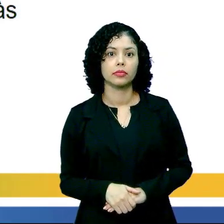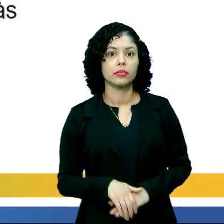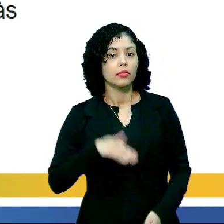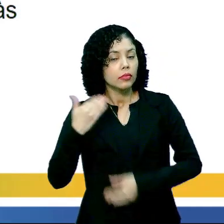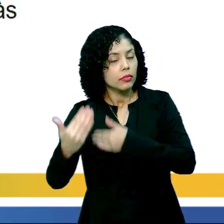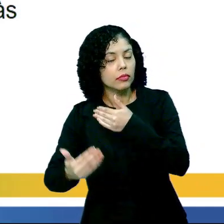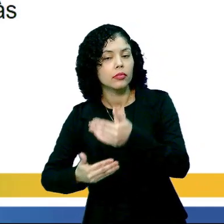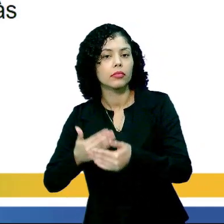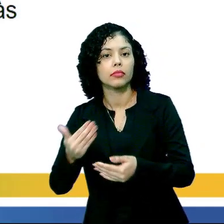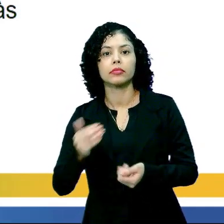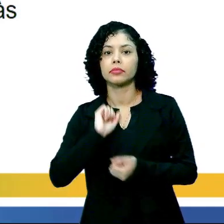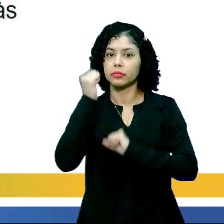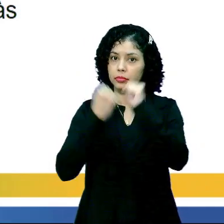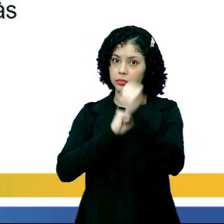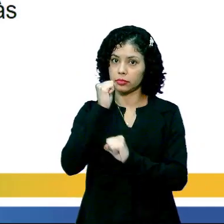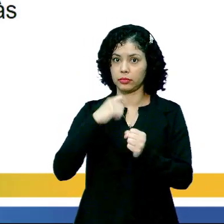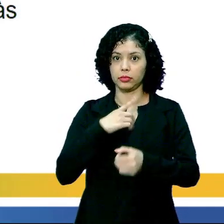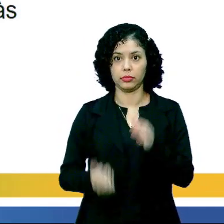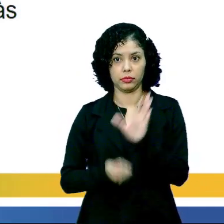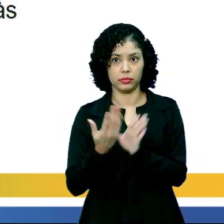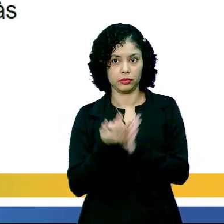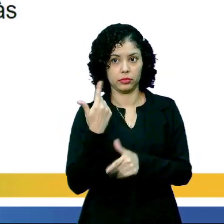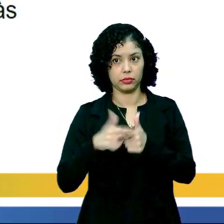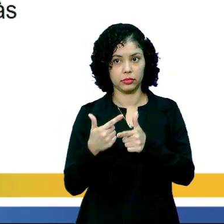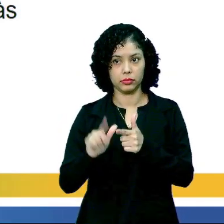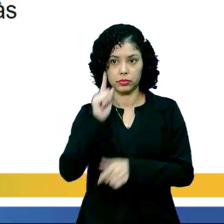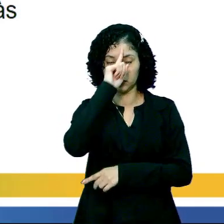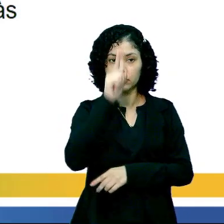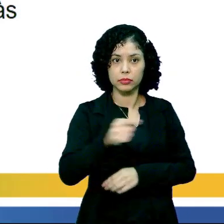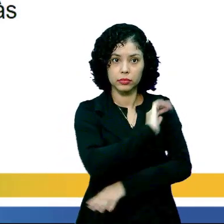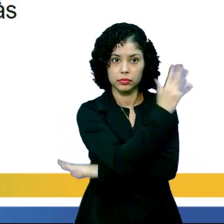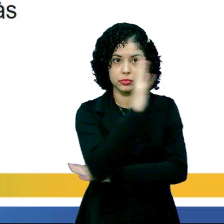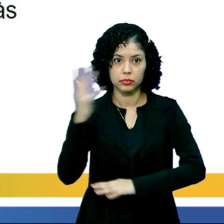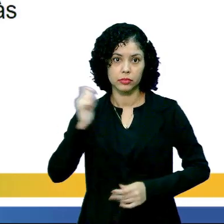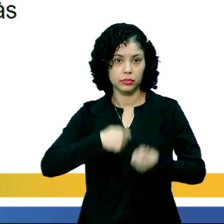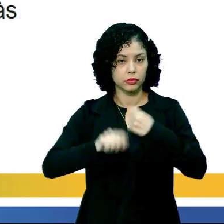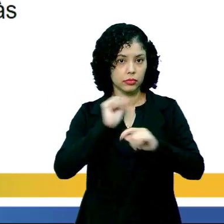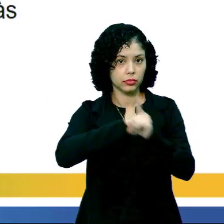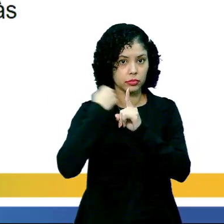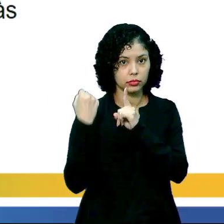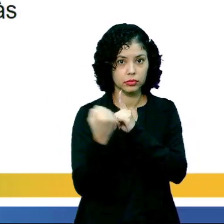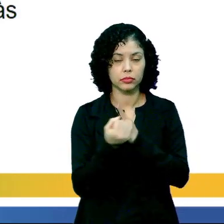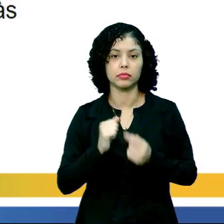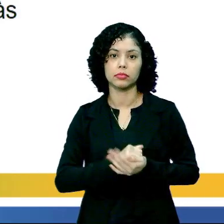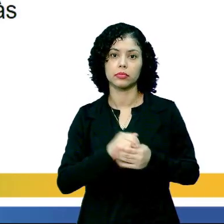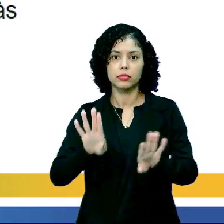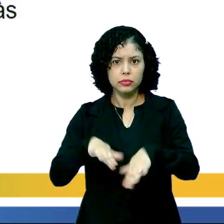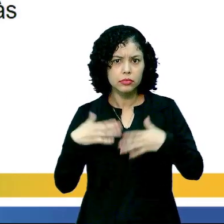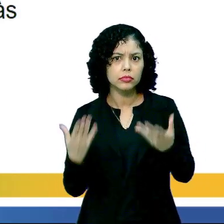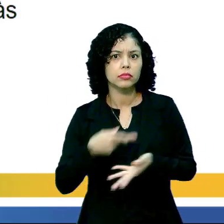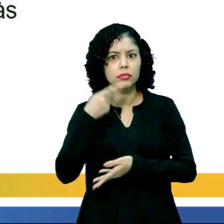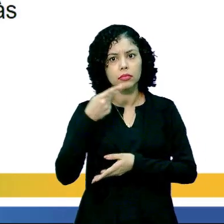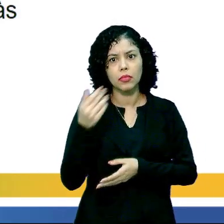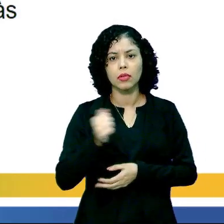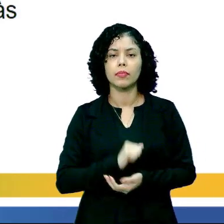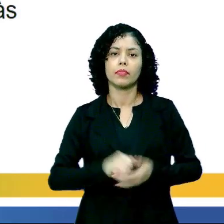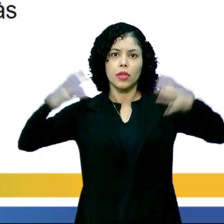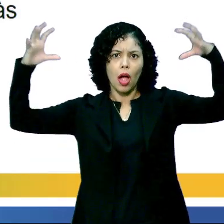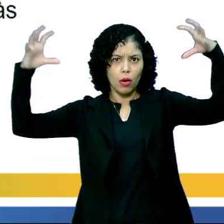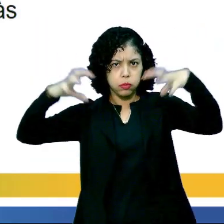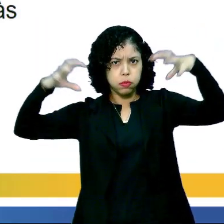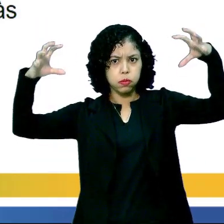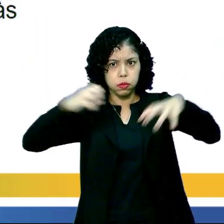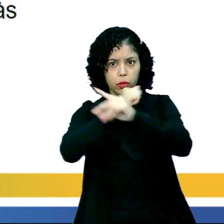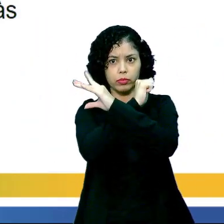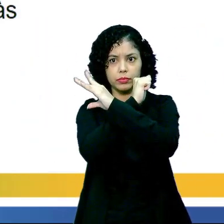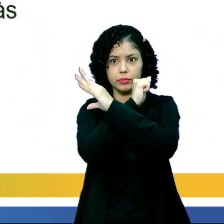ó o processo de industrialização tem gerado sérios problemas de ordem ambiental econômica e social entre os quais se